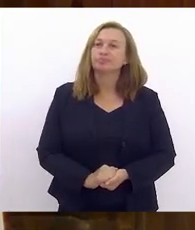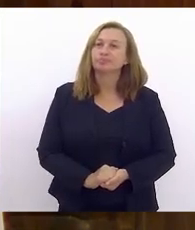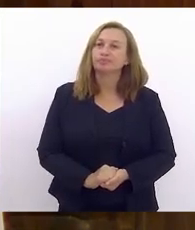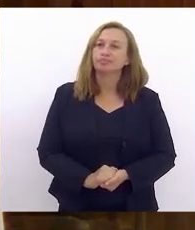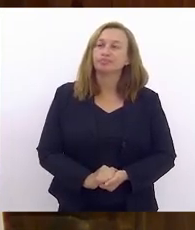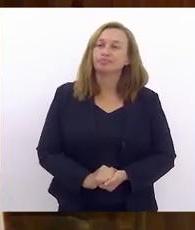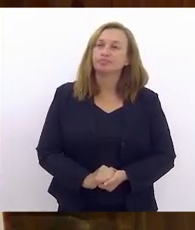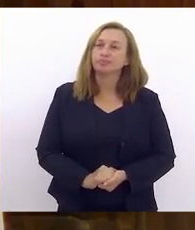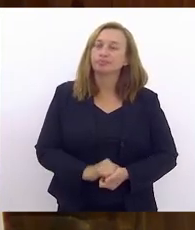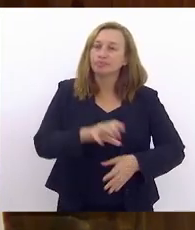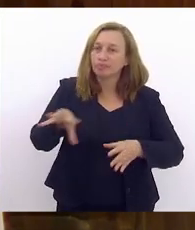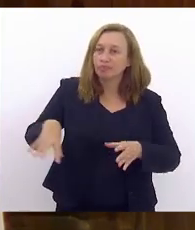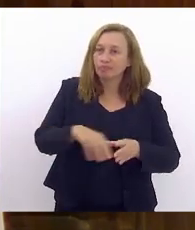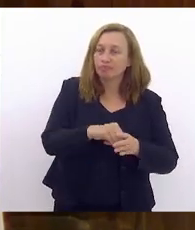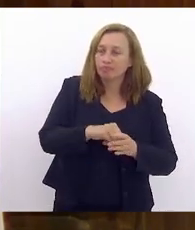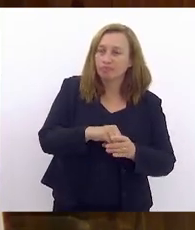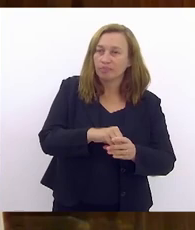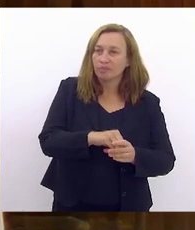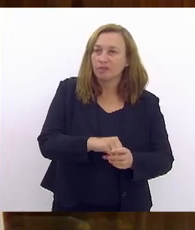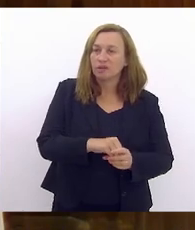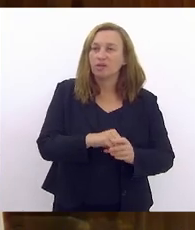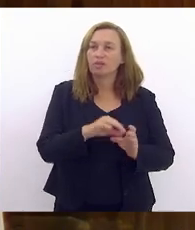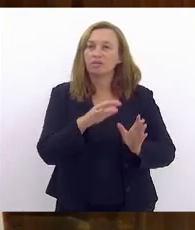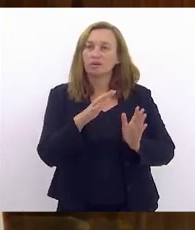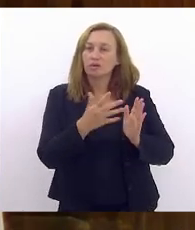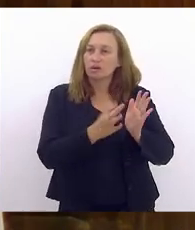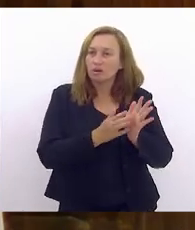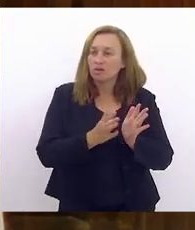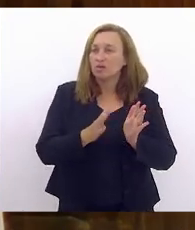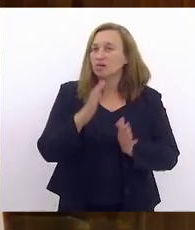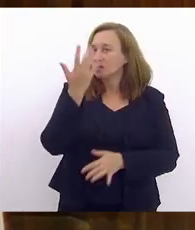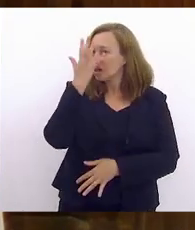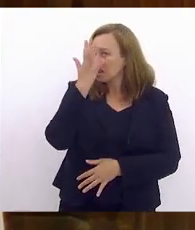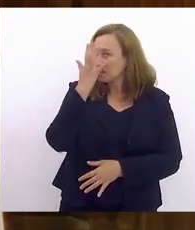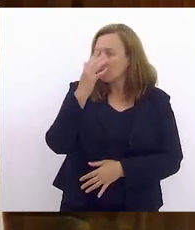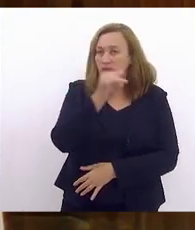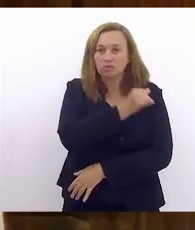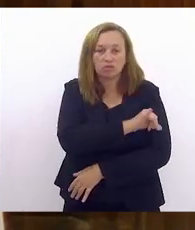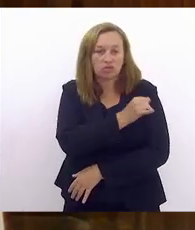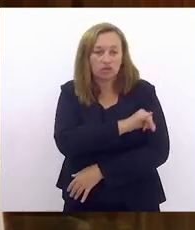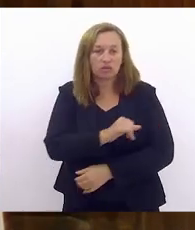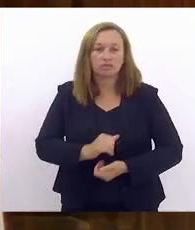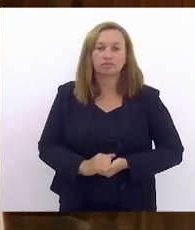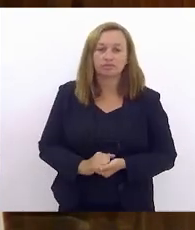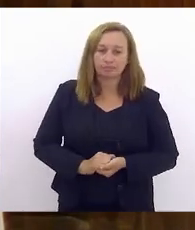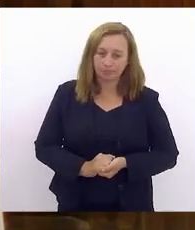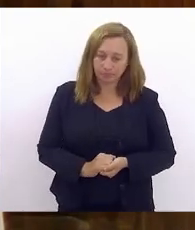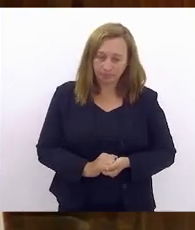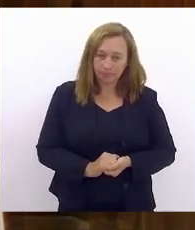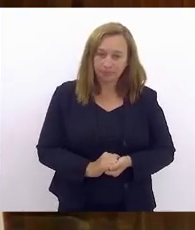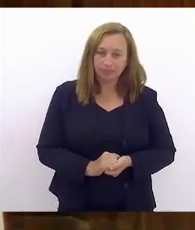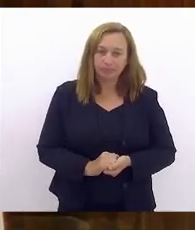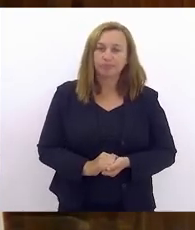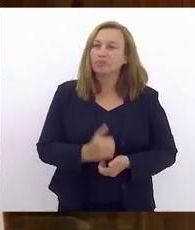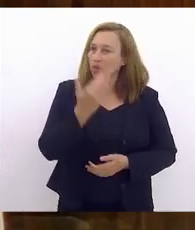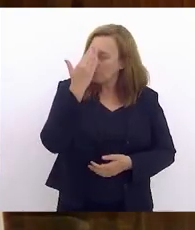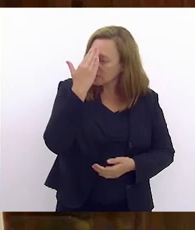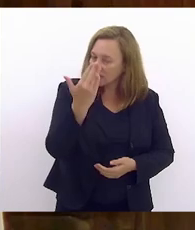engajado no Carnaval do Rio de Janeiro, qual o cumprimento aqui, presidente Wallace Palhares. Muito